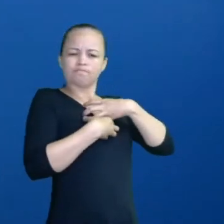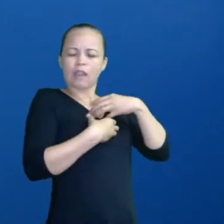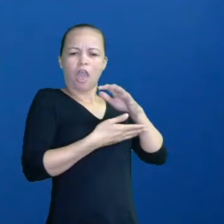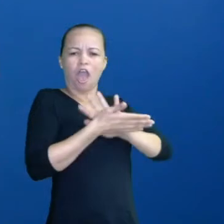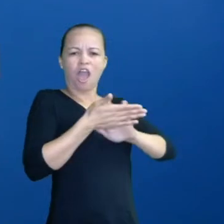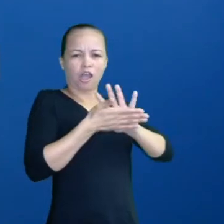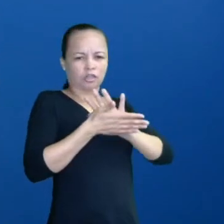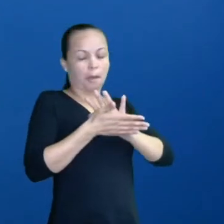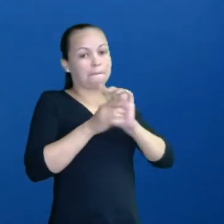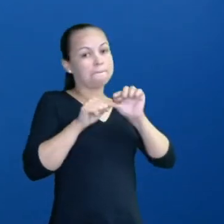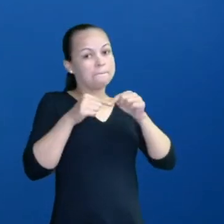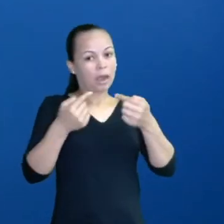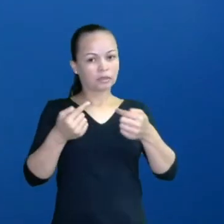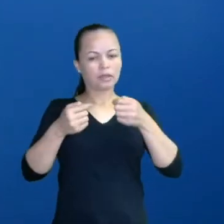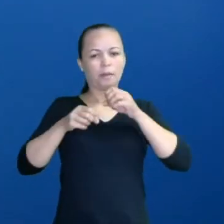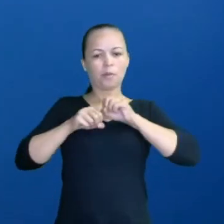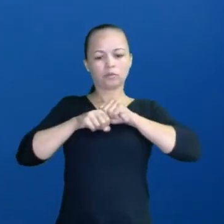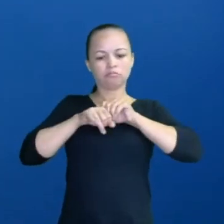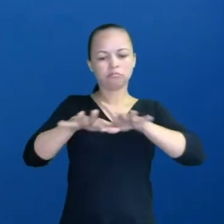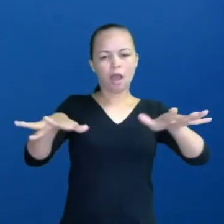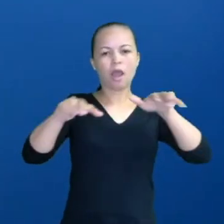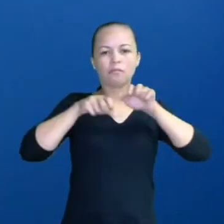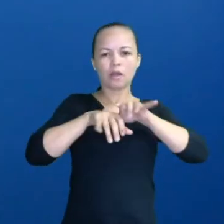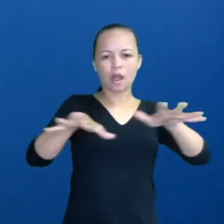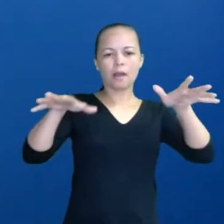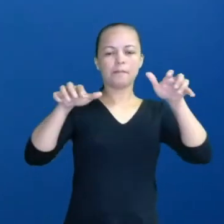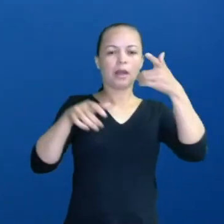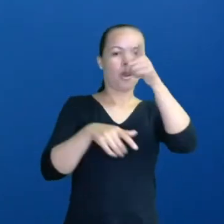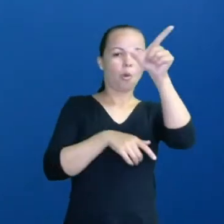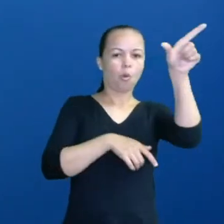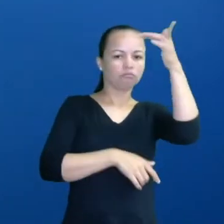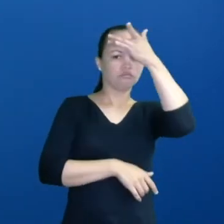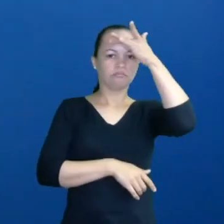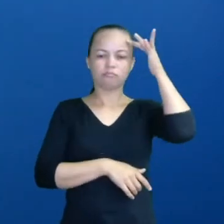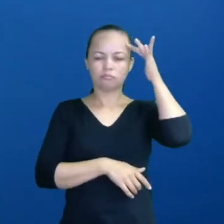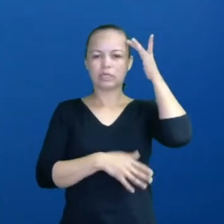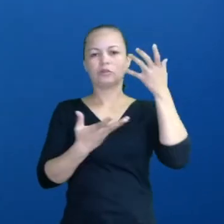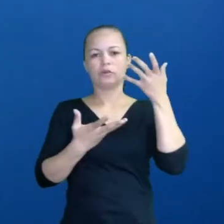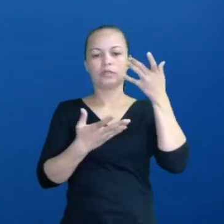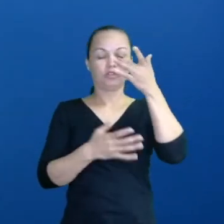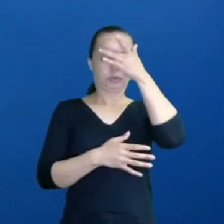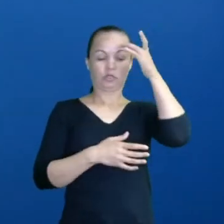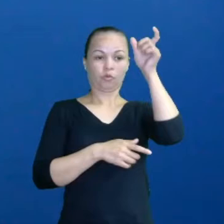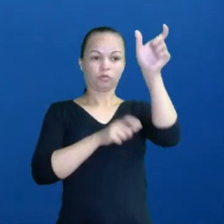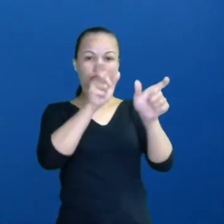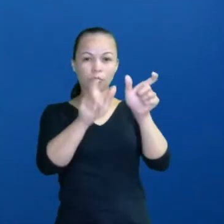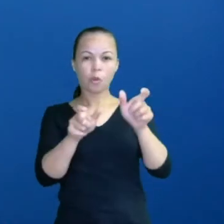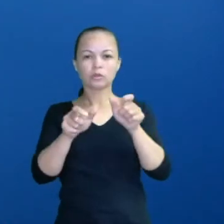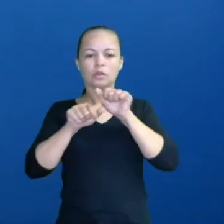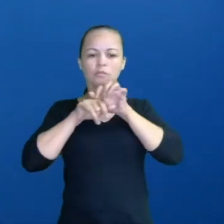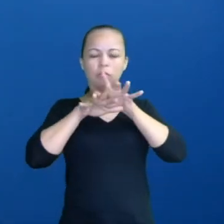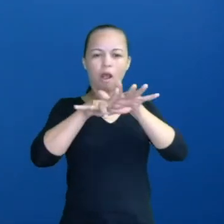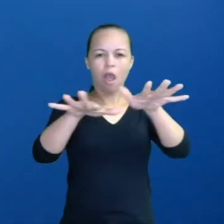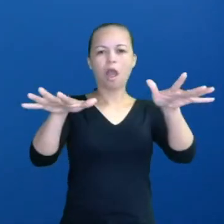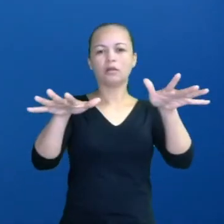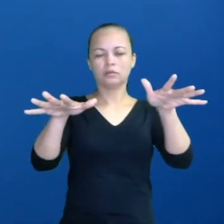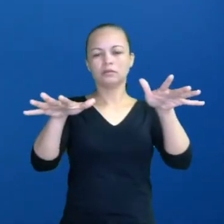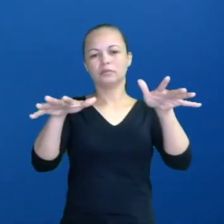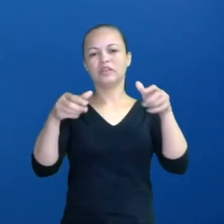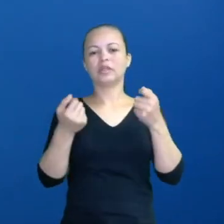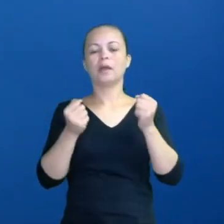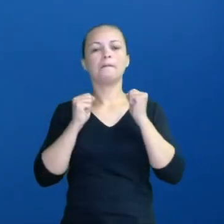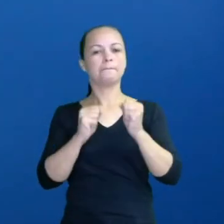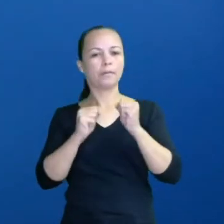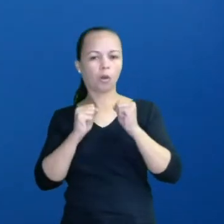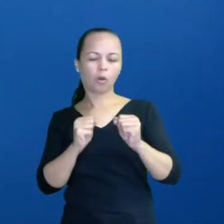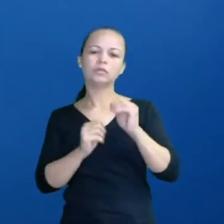pode transmitir para outra pessoa. E essa pessoa que acabar sendo infectada, né, no qual foi transmitido o vírus,